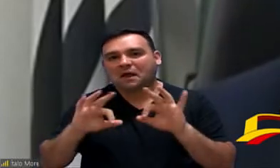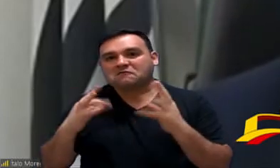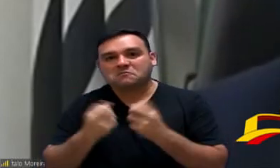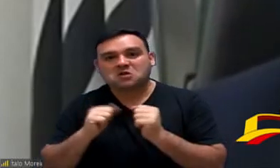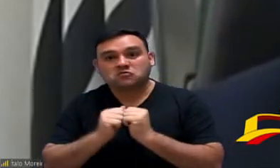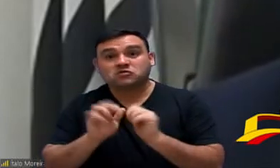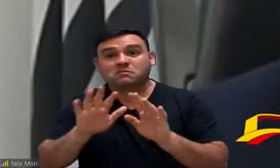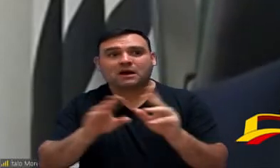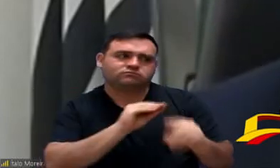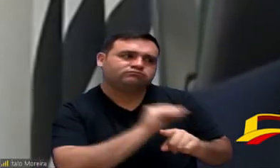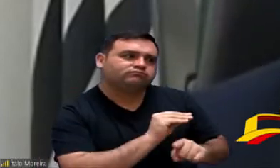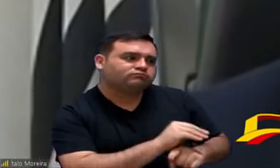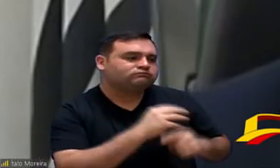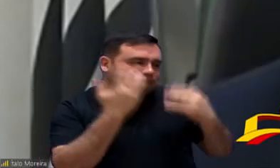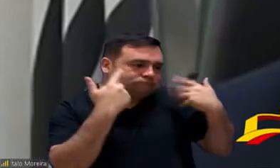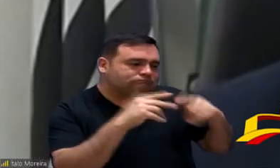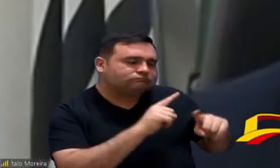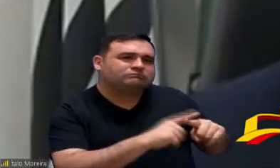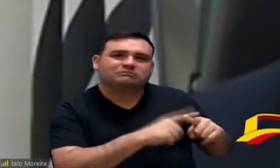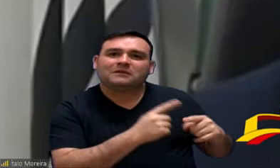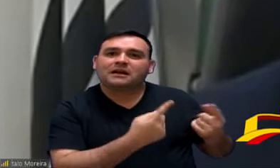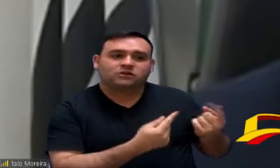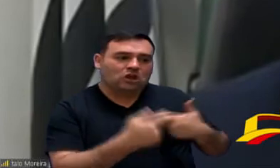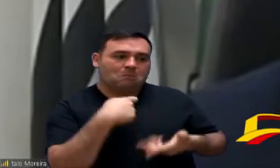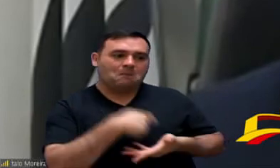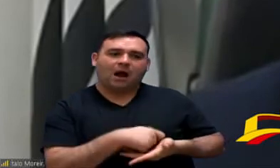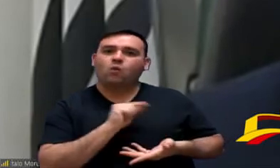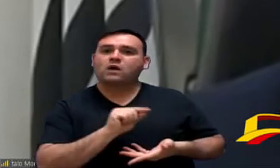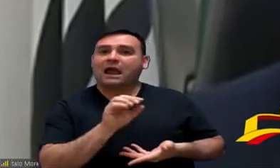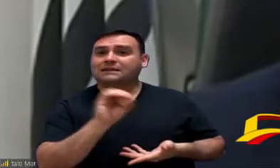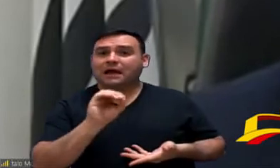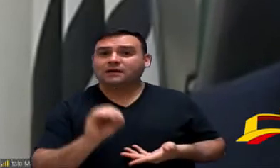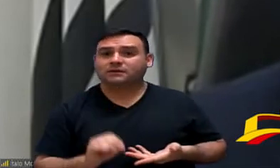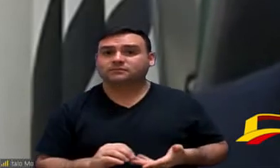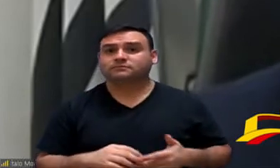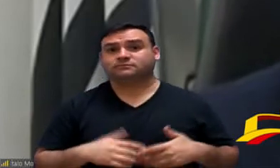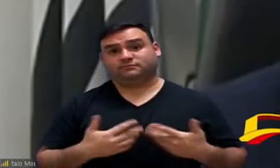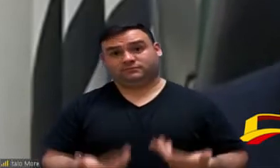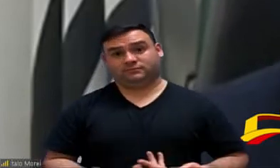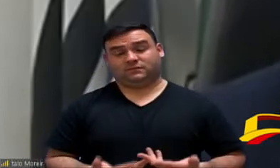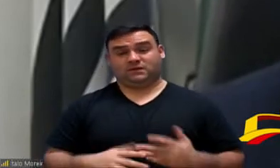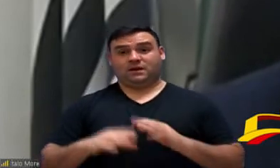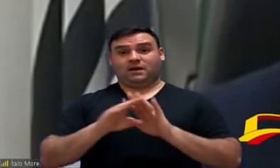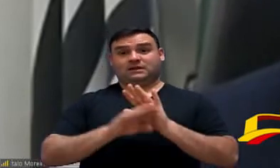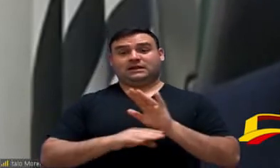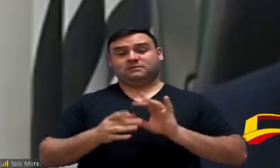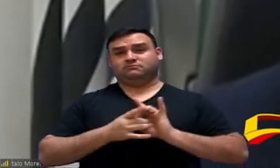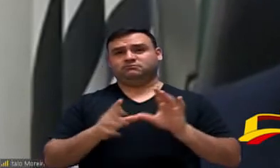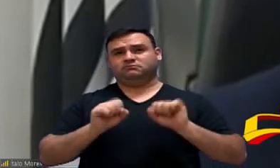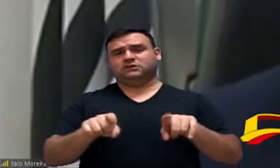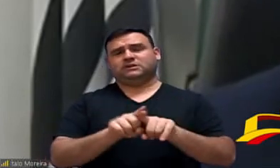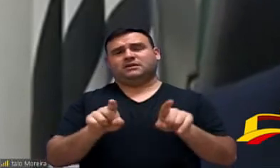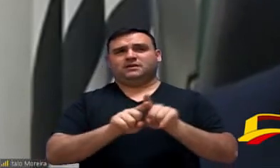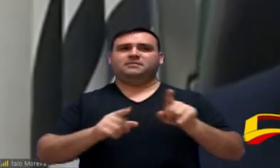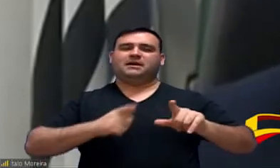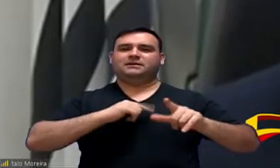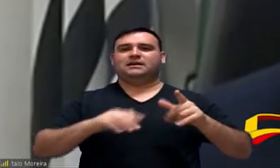poder cuidar desses animais em troca de nada. Então, a nossa lei permitiria mais fácil